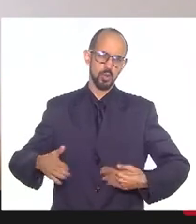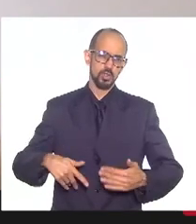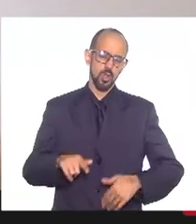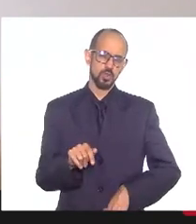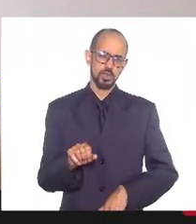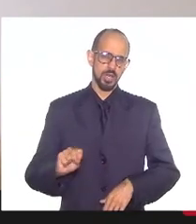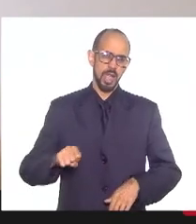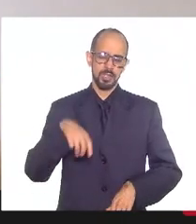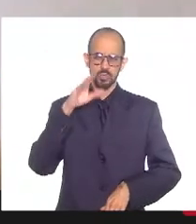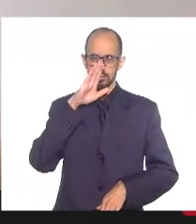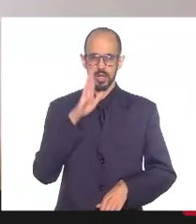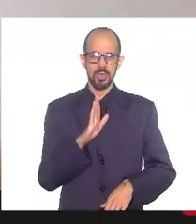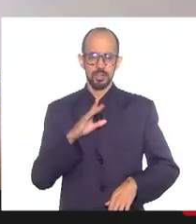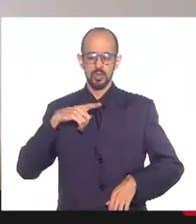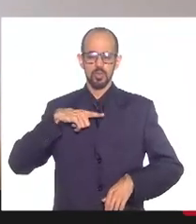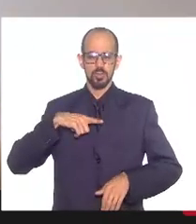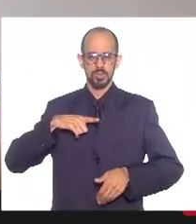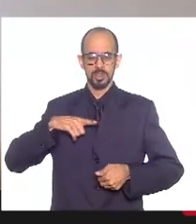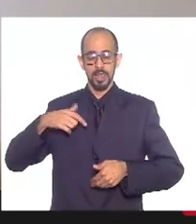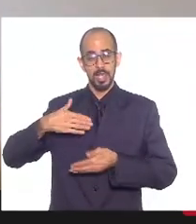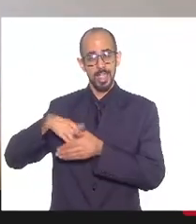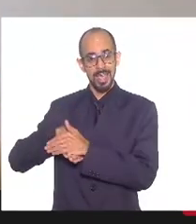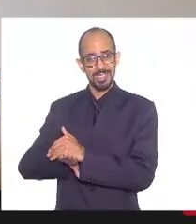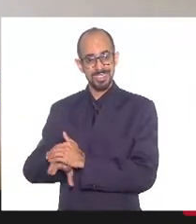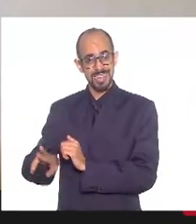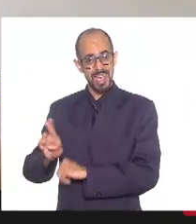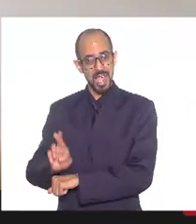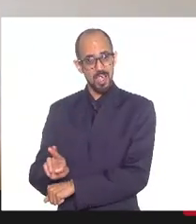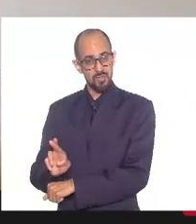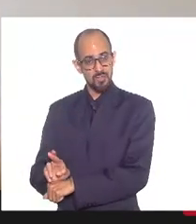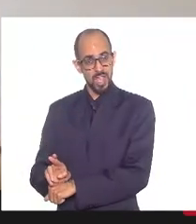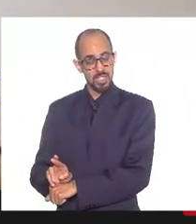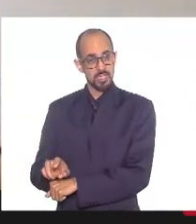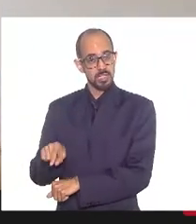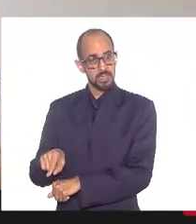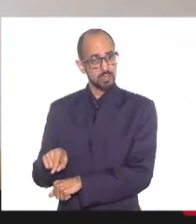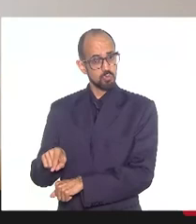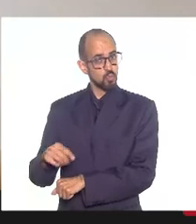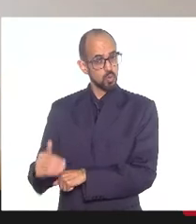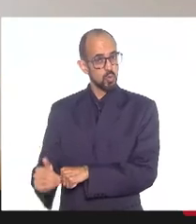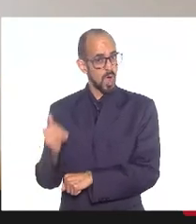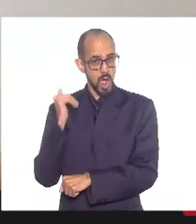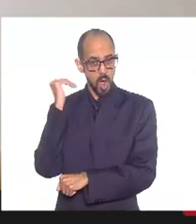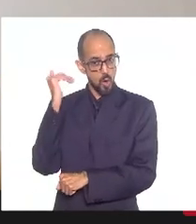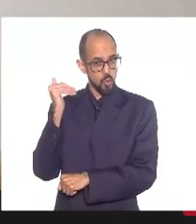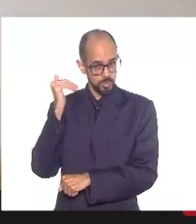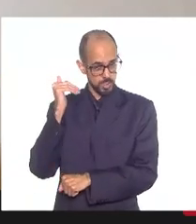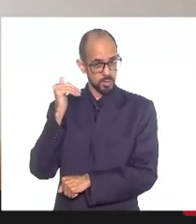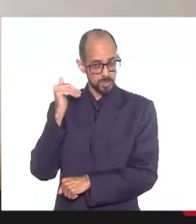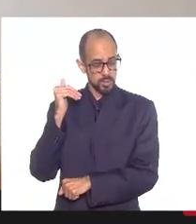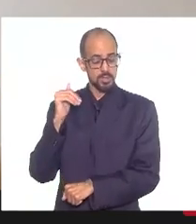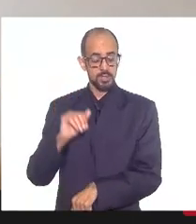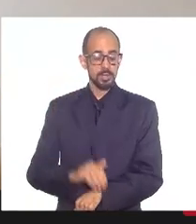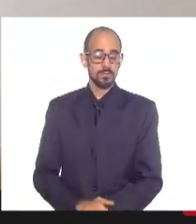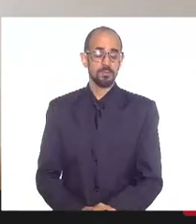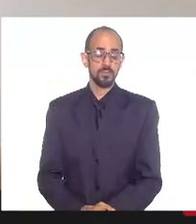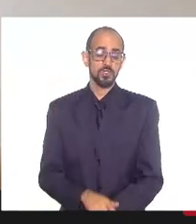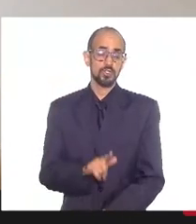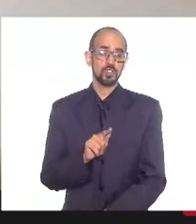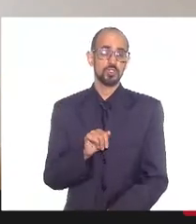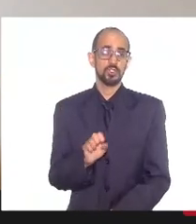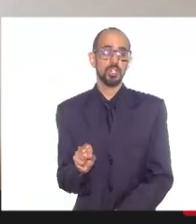Brasil reservas muito elevadas, no pré-sal, mas também em outras bacias, de